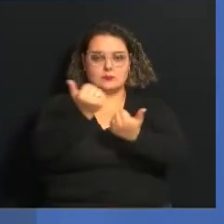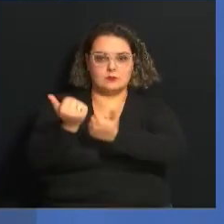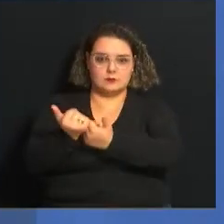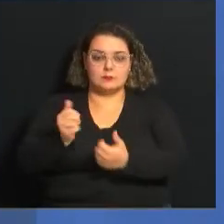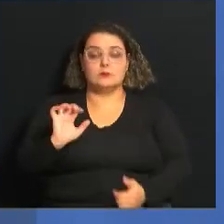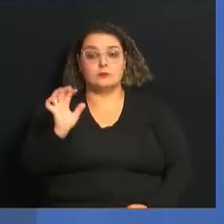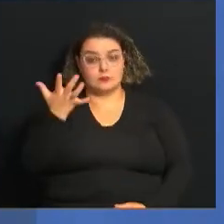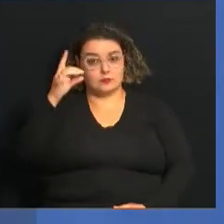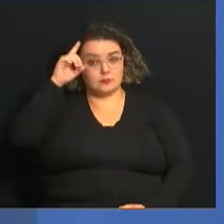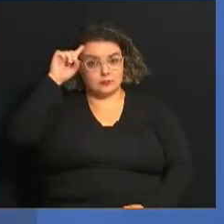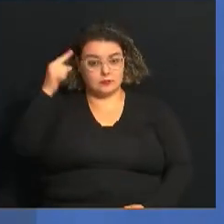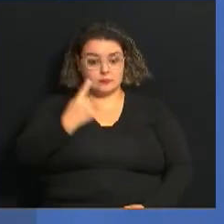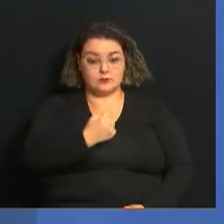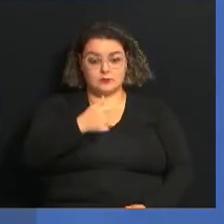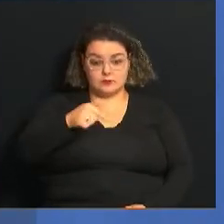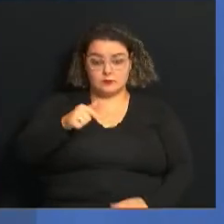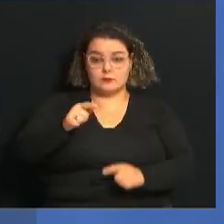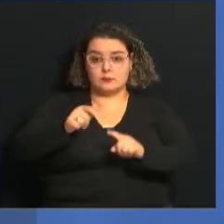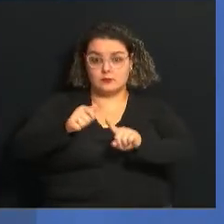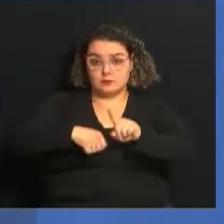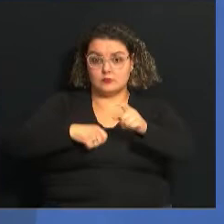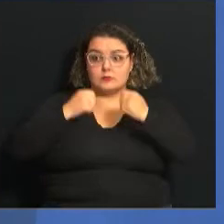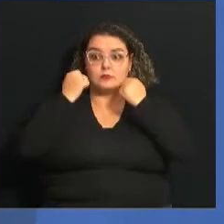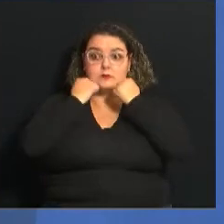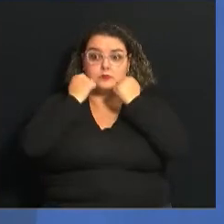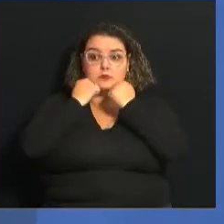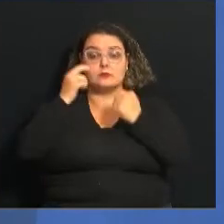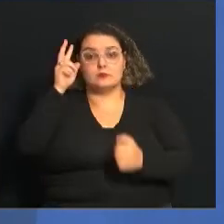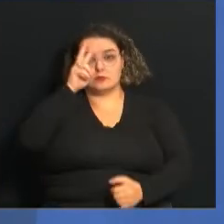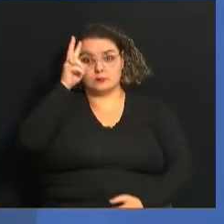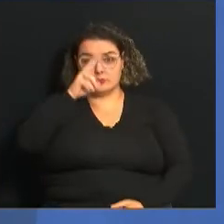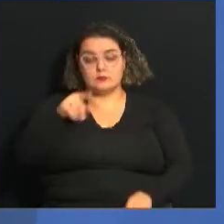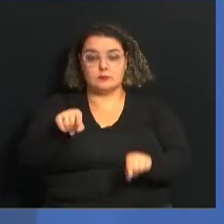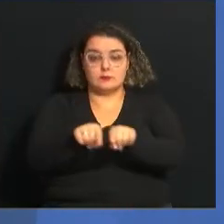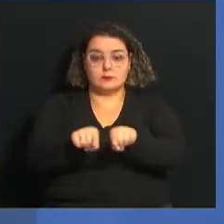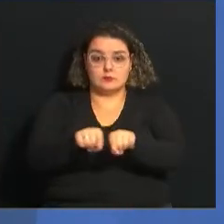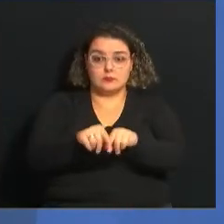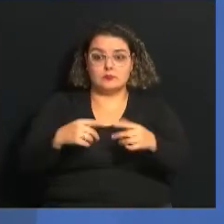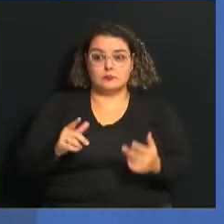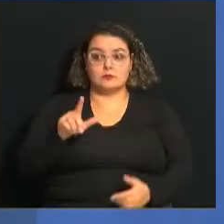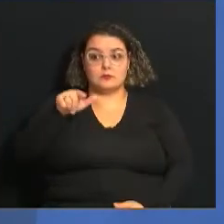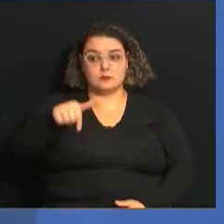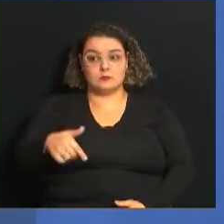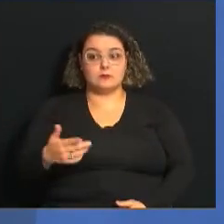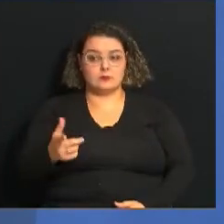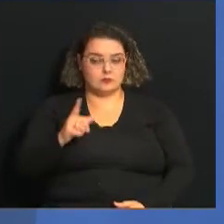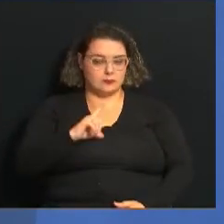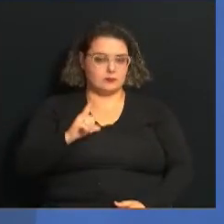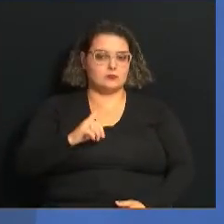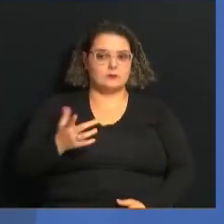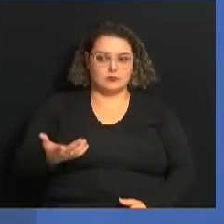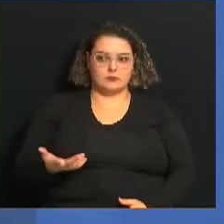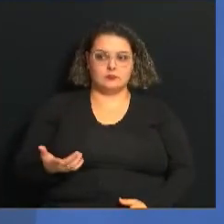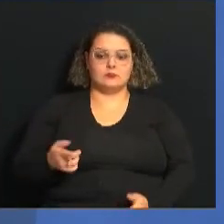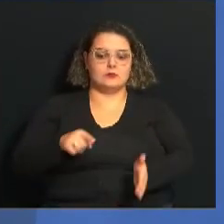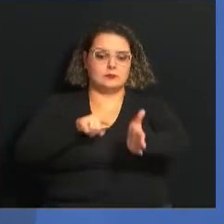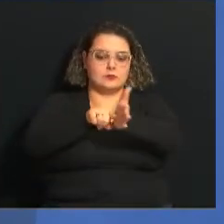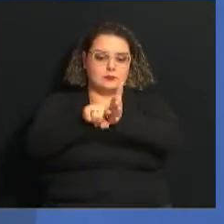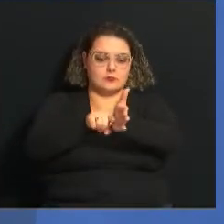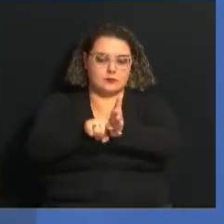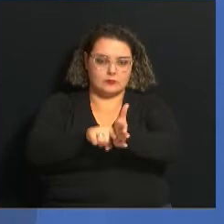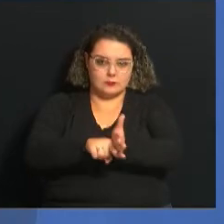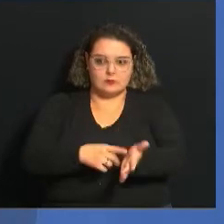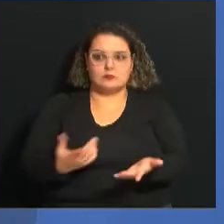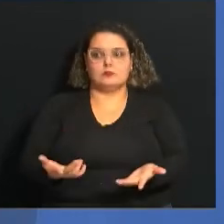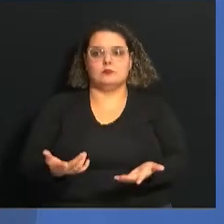dia 17 de julho, então a gente lembra, inclusive, olha, depois a gente tem ainda questionamentos em relação a